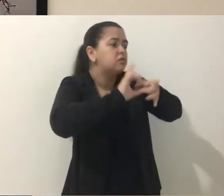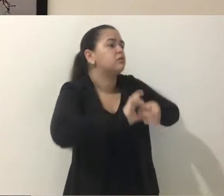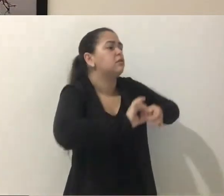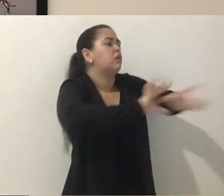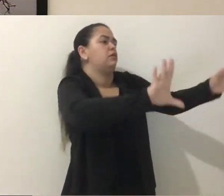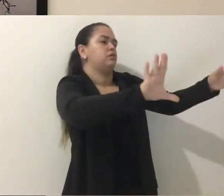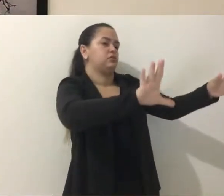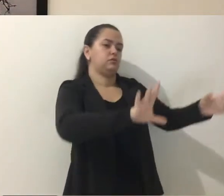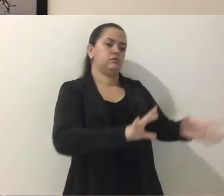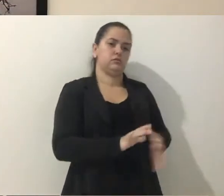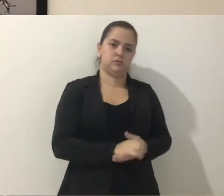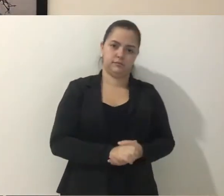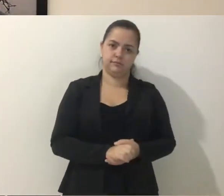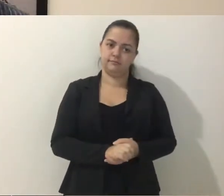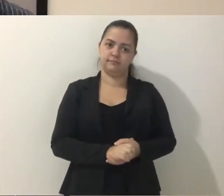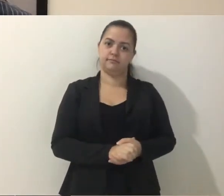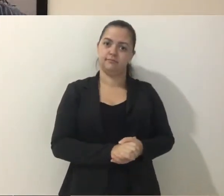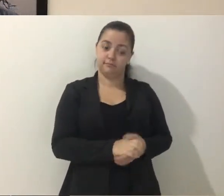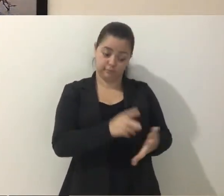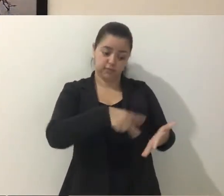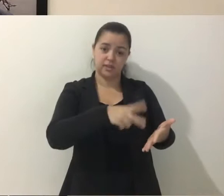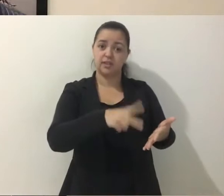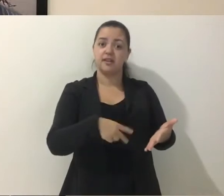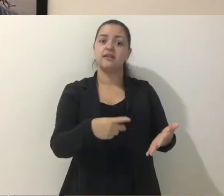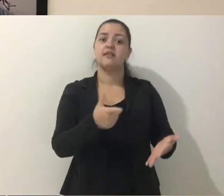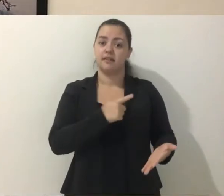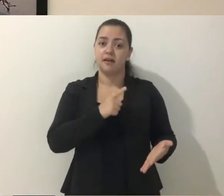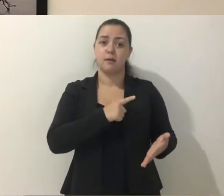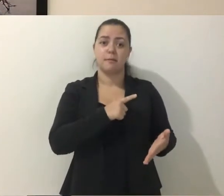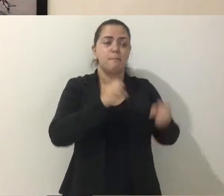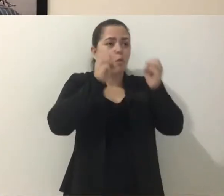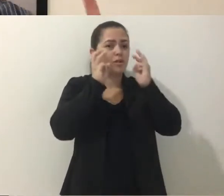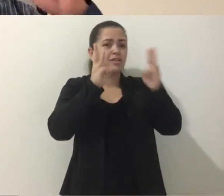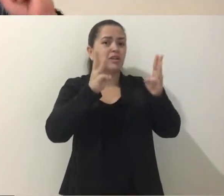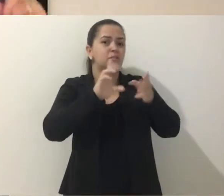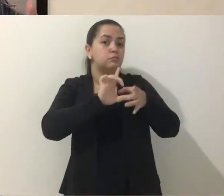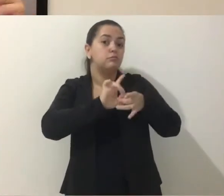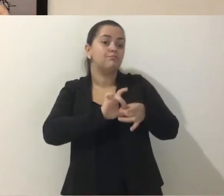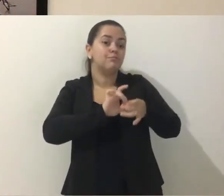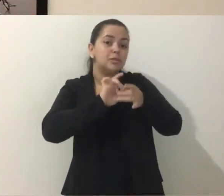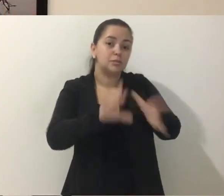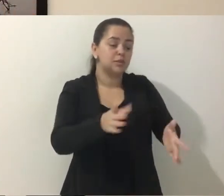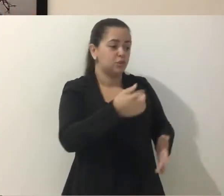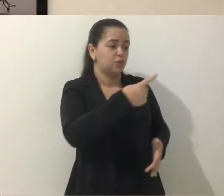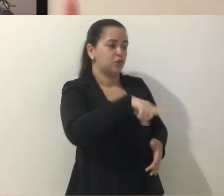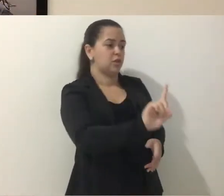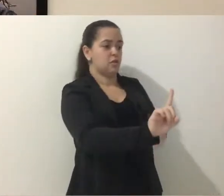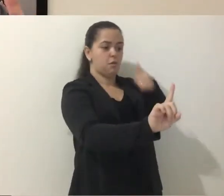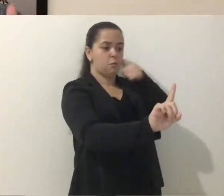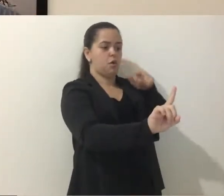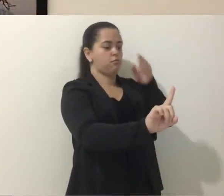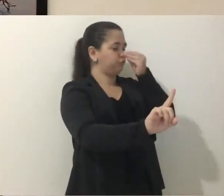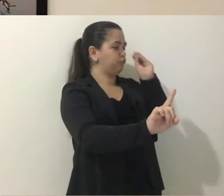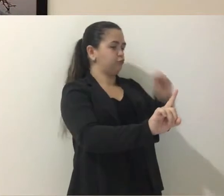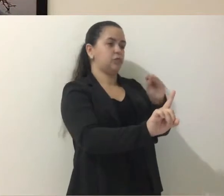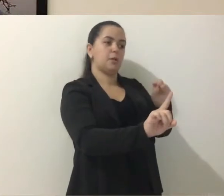permitiu, pode ver aí no texto, que Moisés permitiu que vocês repudiassem a mulher, mas não foi assim